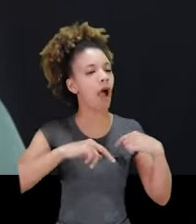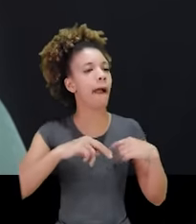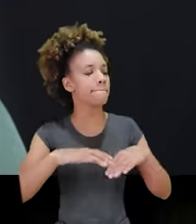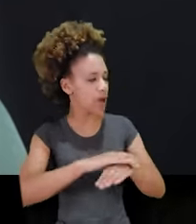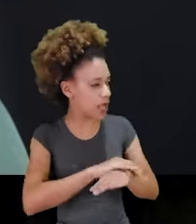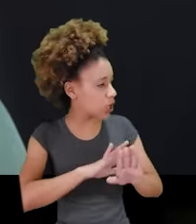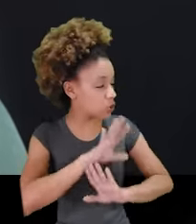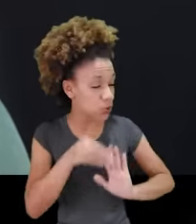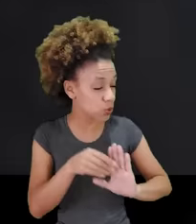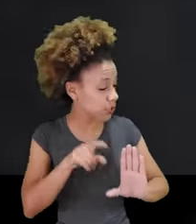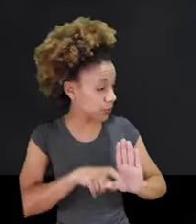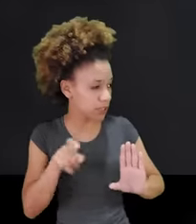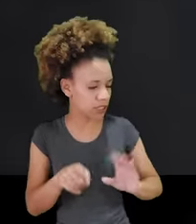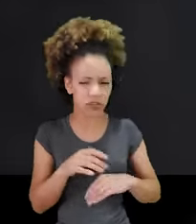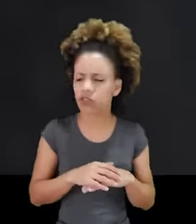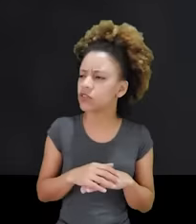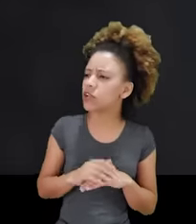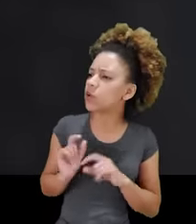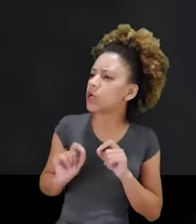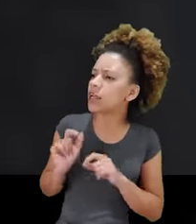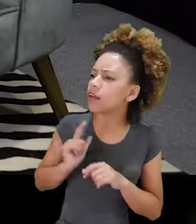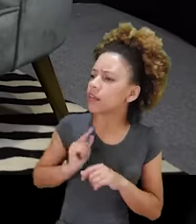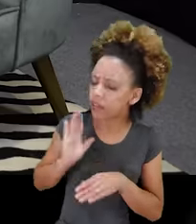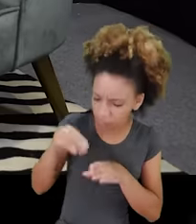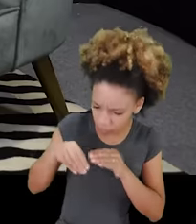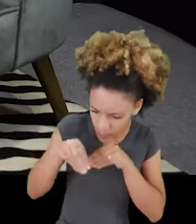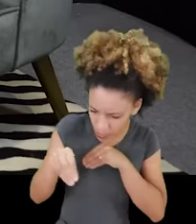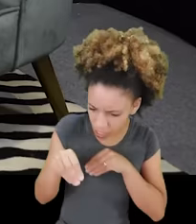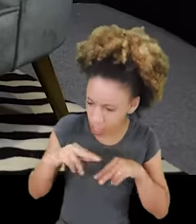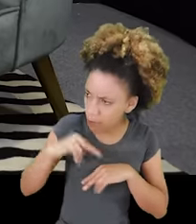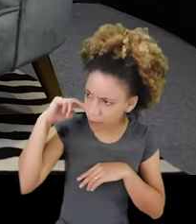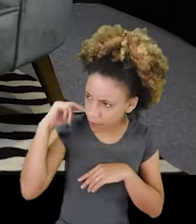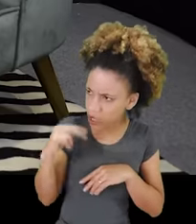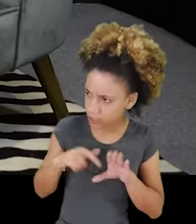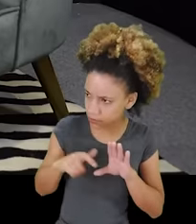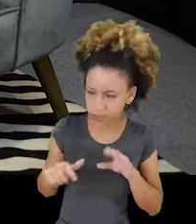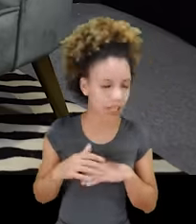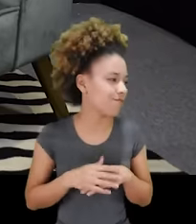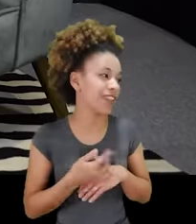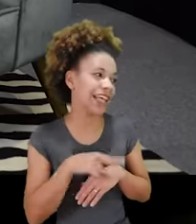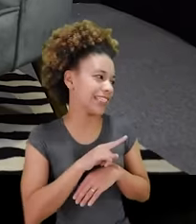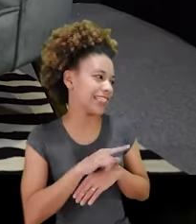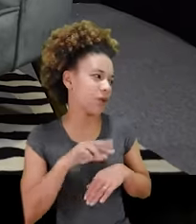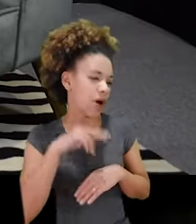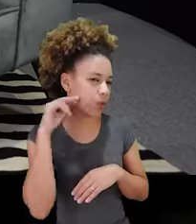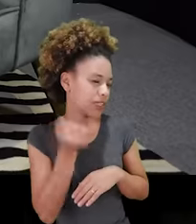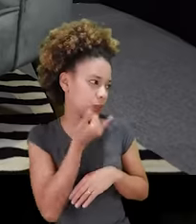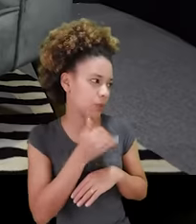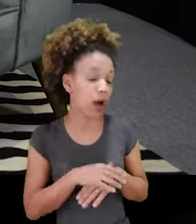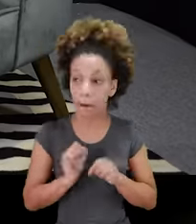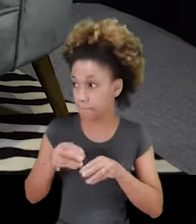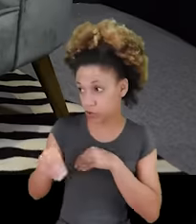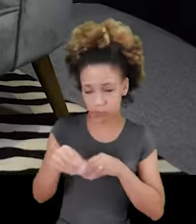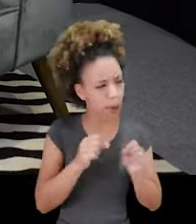tudo independente, tudo... Estava a ter uma cueca independente? Como é que será uma cueca? É uma cueca independente? Não é a cueca, desculpa. Ah, posso abrir?